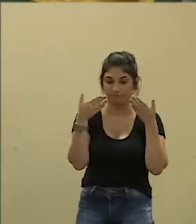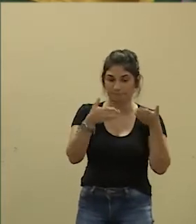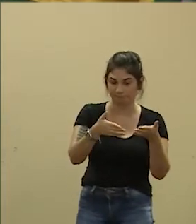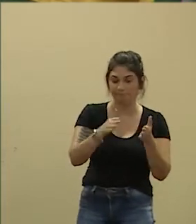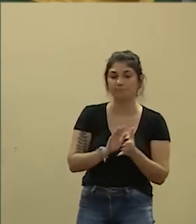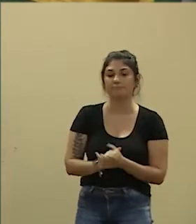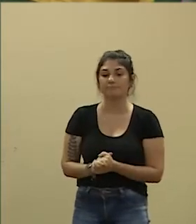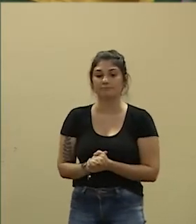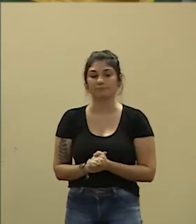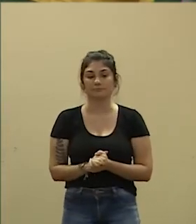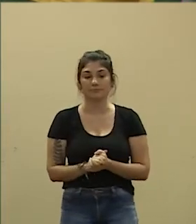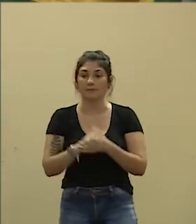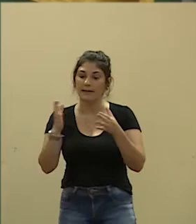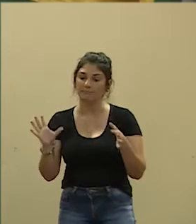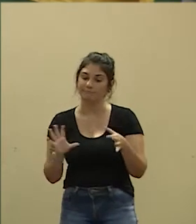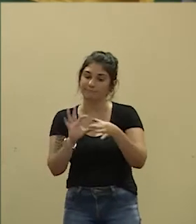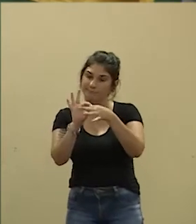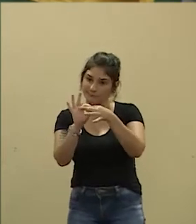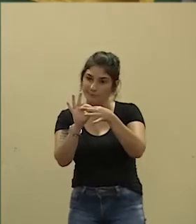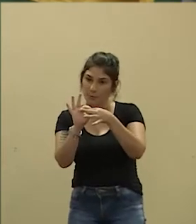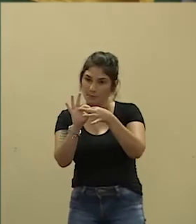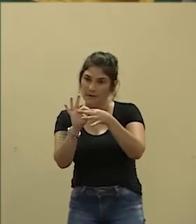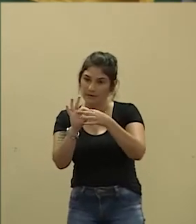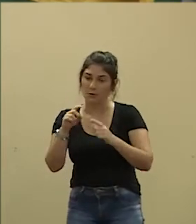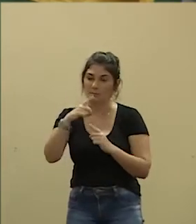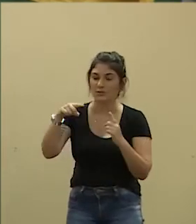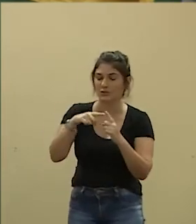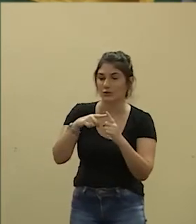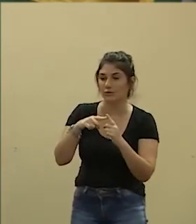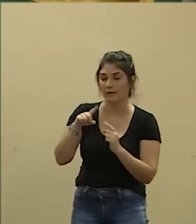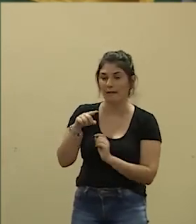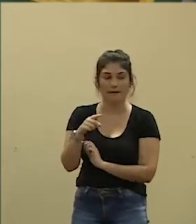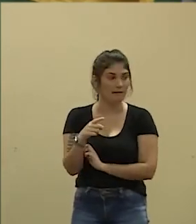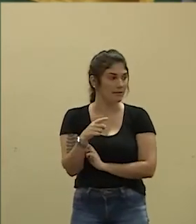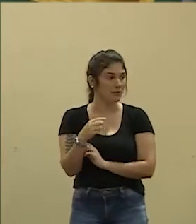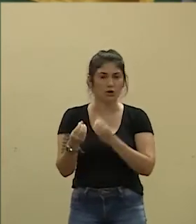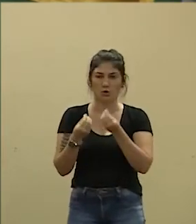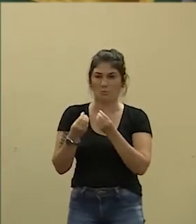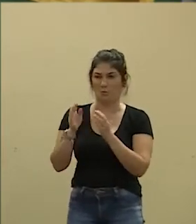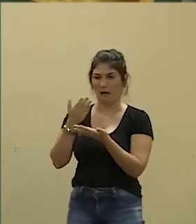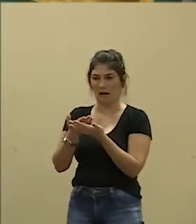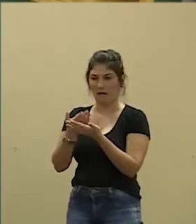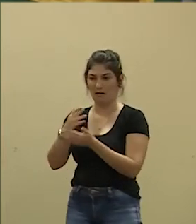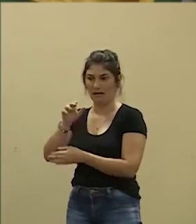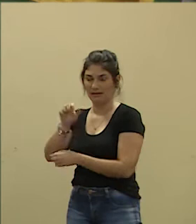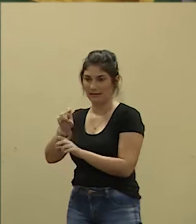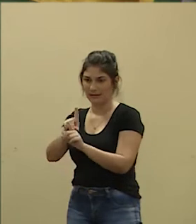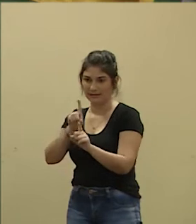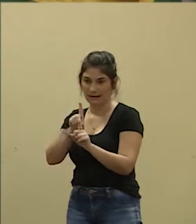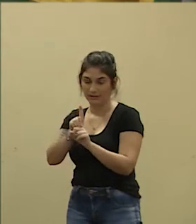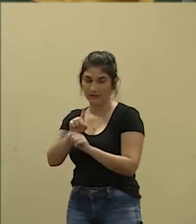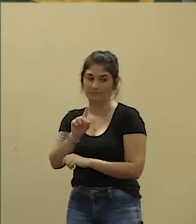é é com o mesmo objetivo que é a aula serve como é que é esse projeto que vocês vão lançar hoje dicas